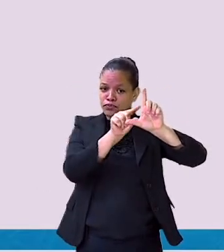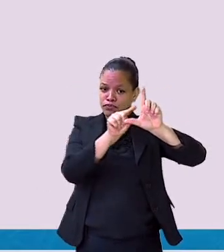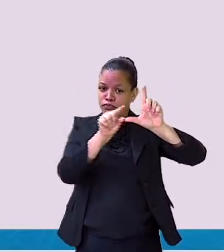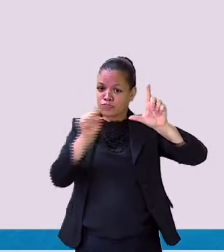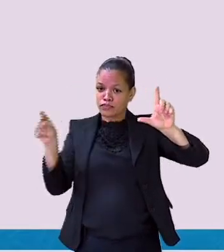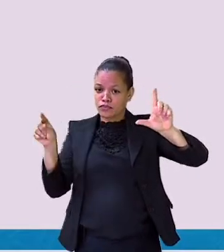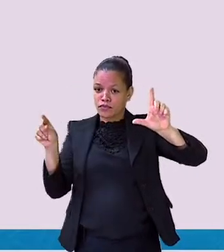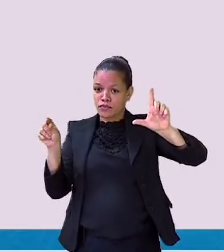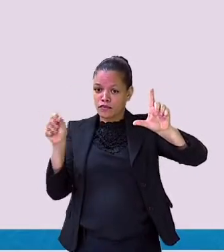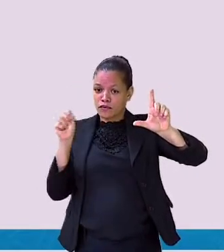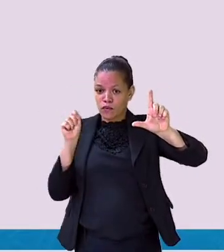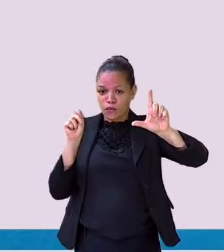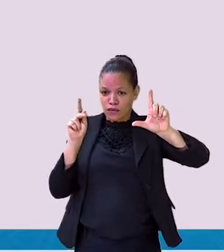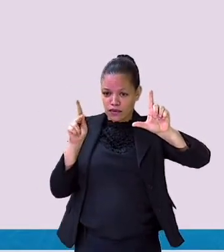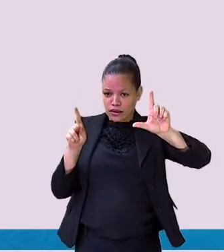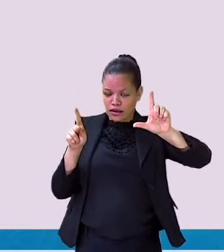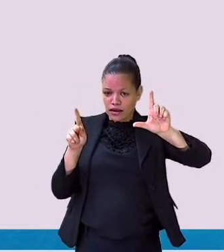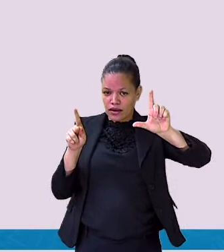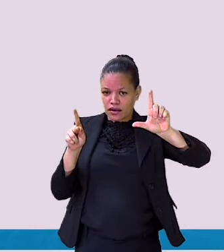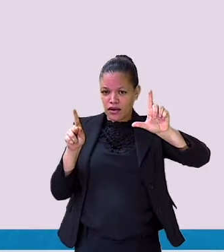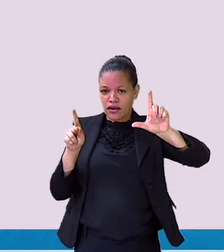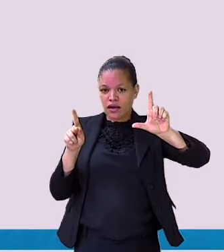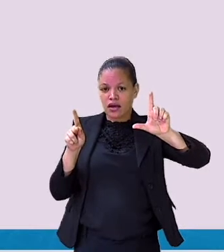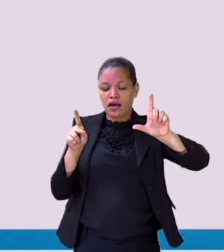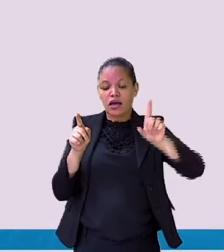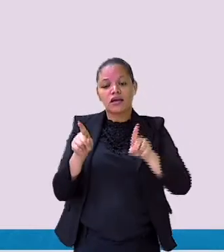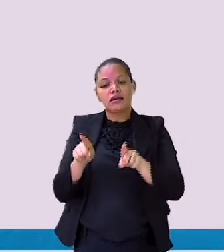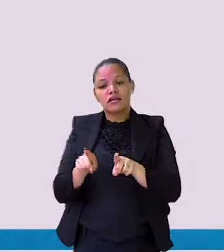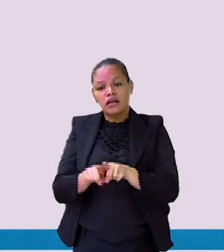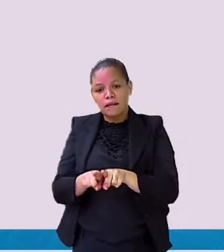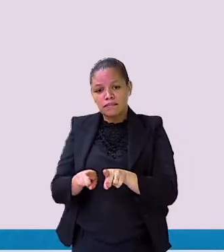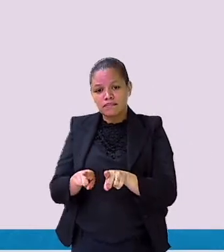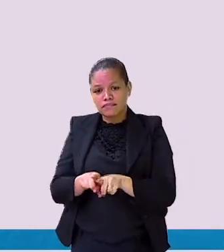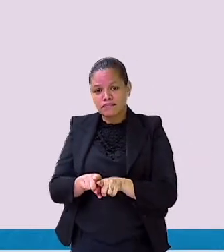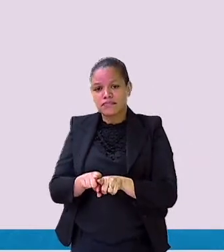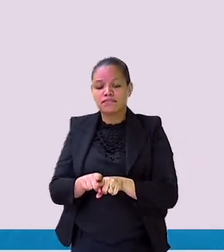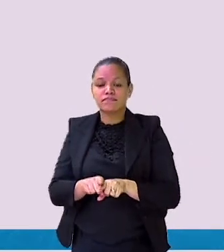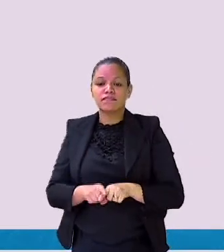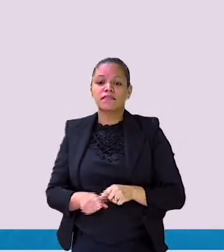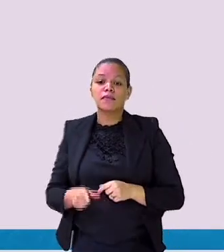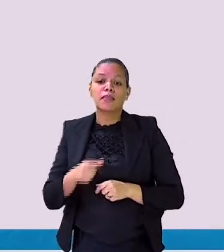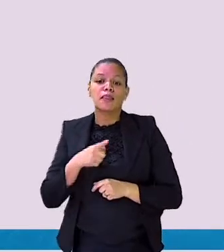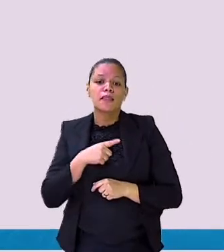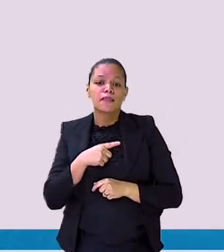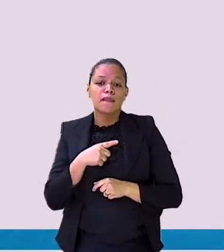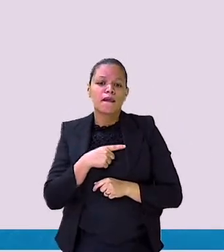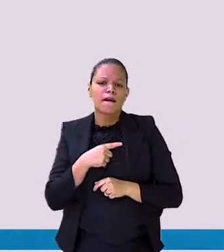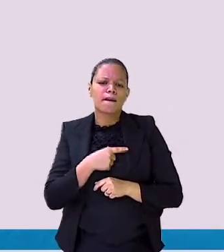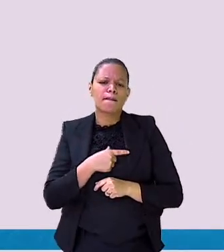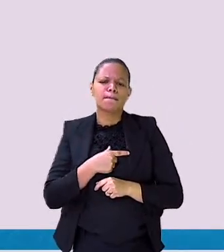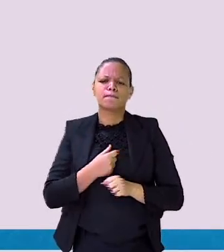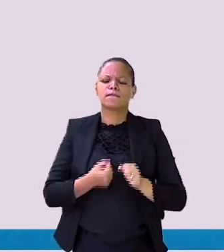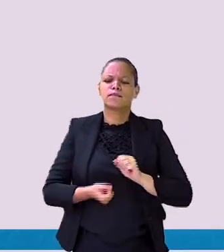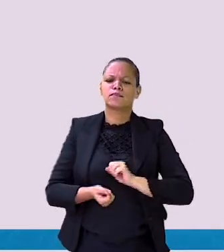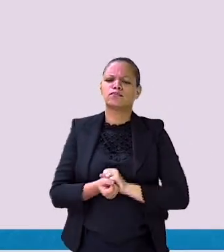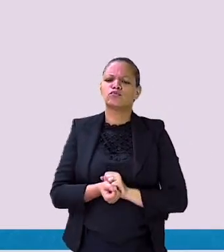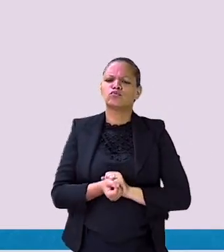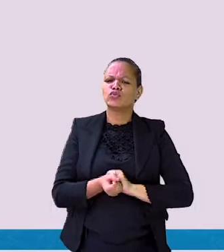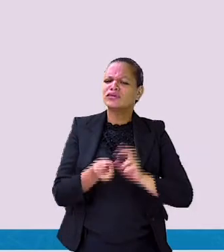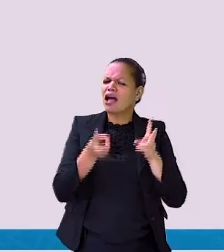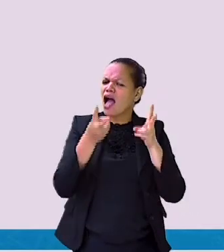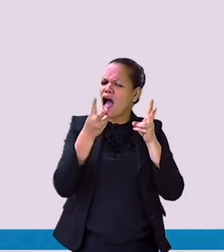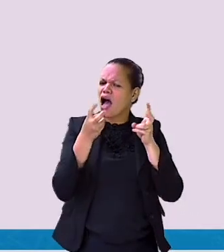na horizontal. E por último que eu trouxe para vocês, e eu vou chamar a atenção aqui, é o gráfico